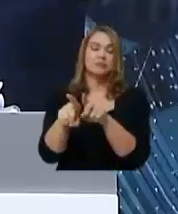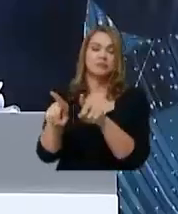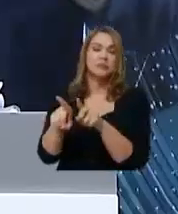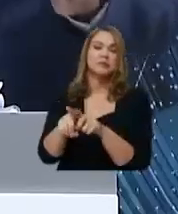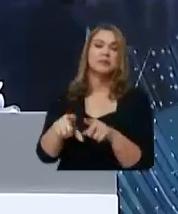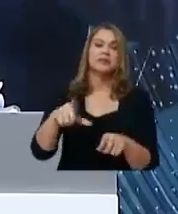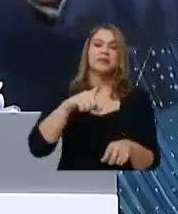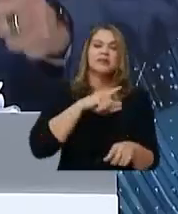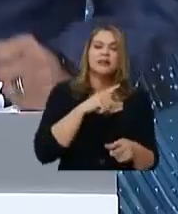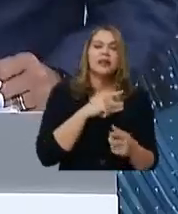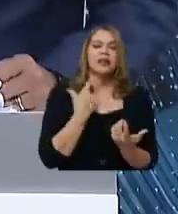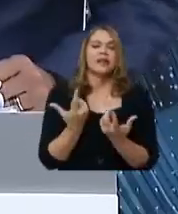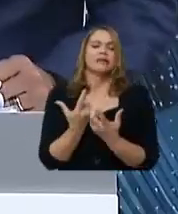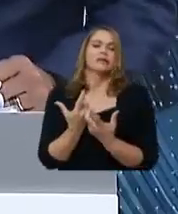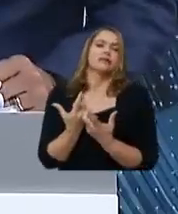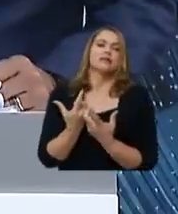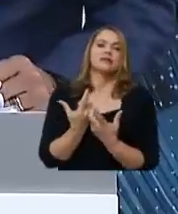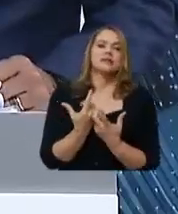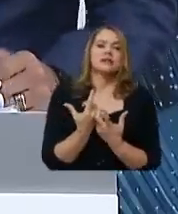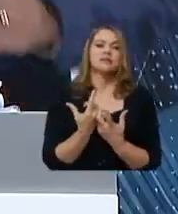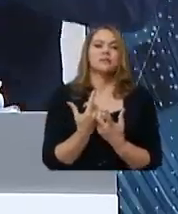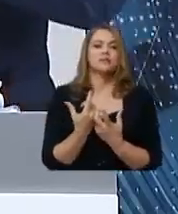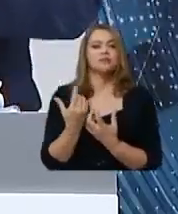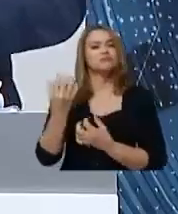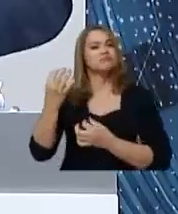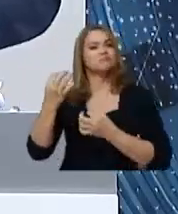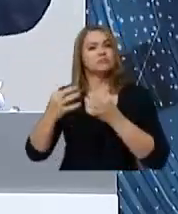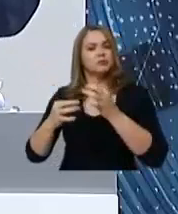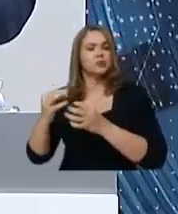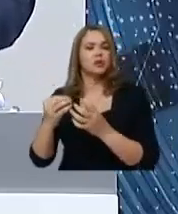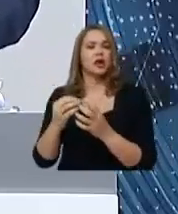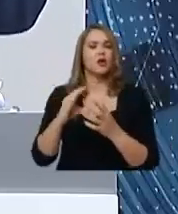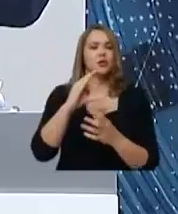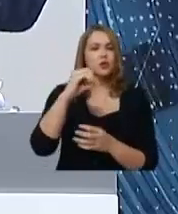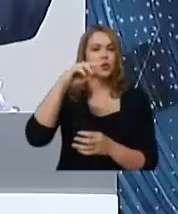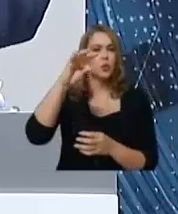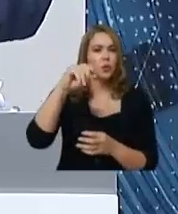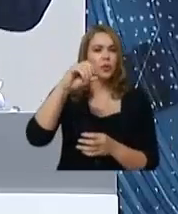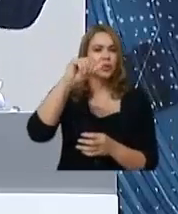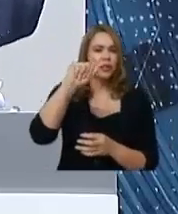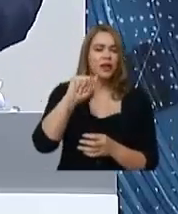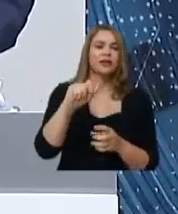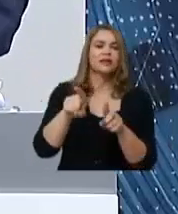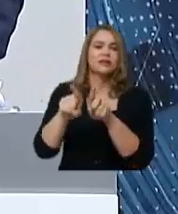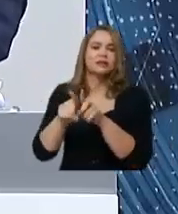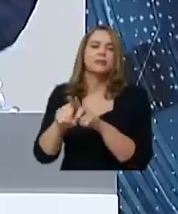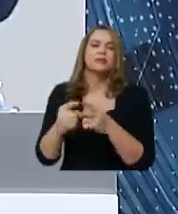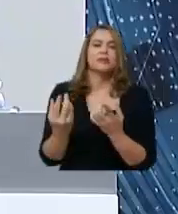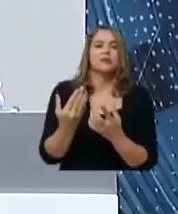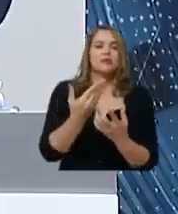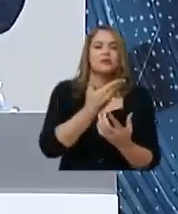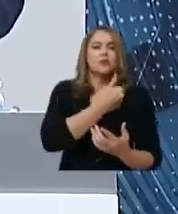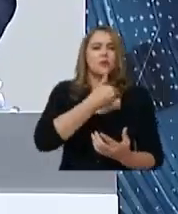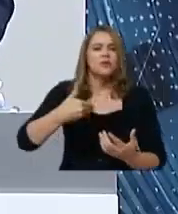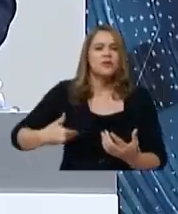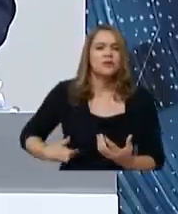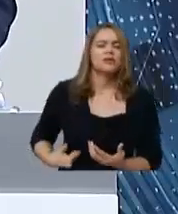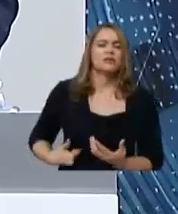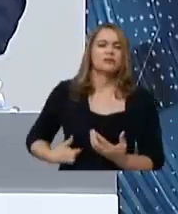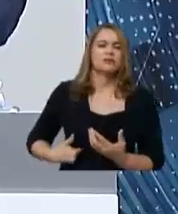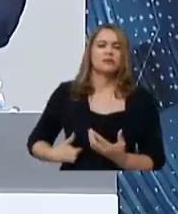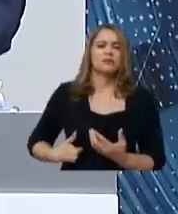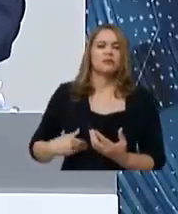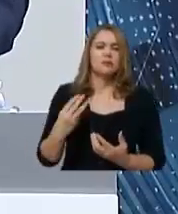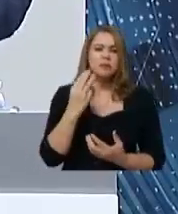de contas para manter o poder no estado de Sergipe a cordão é o que o genro do governador belivaldo fez com vossa